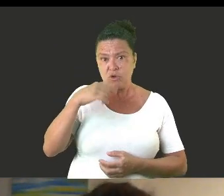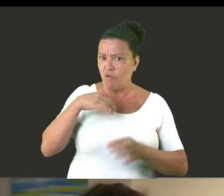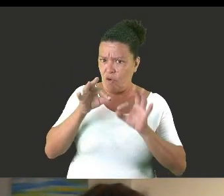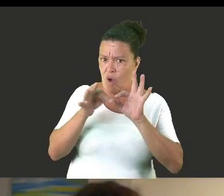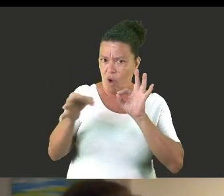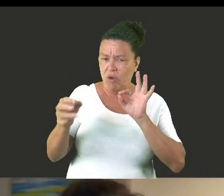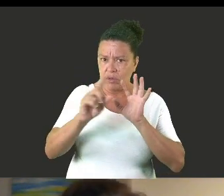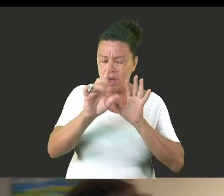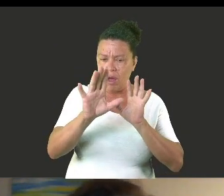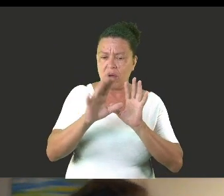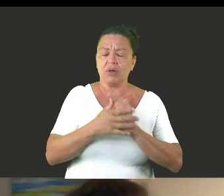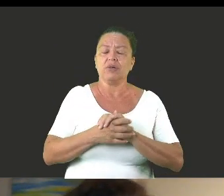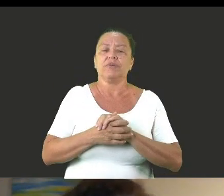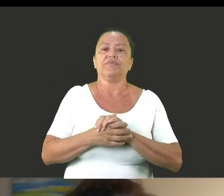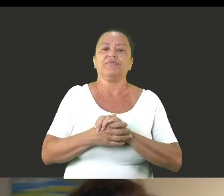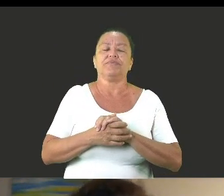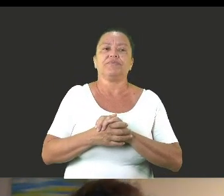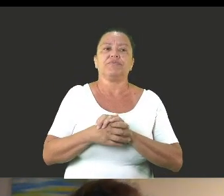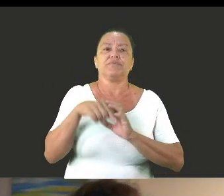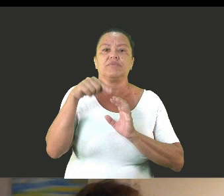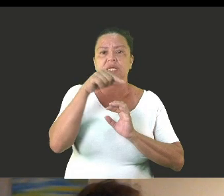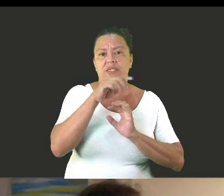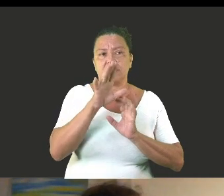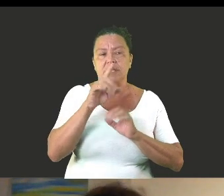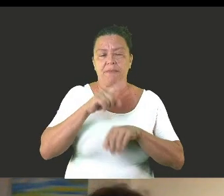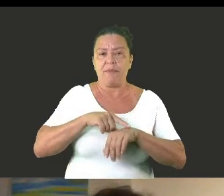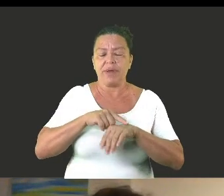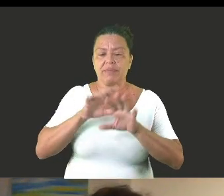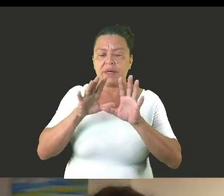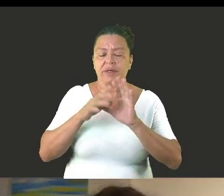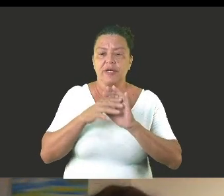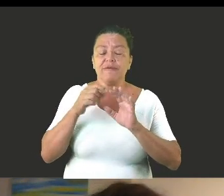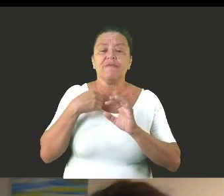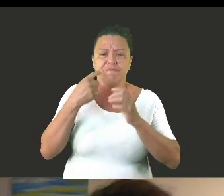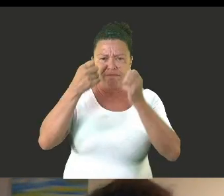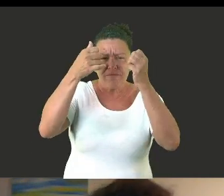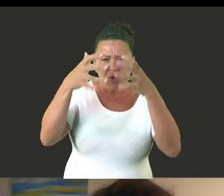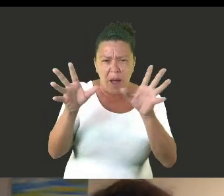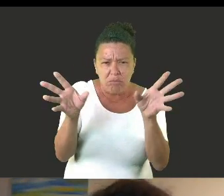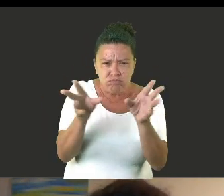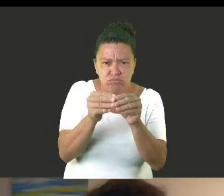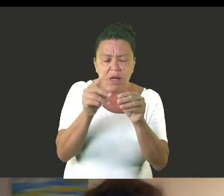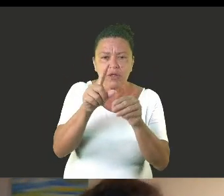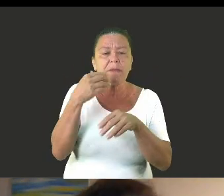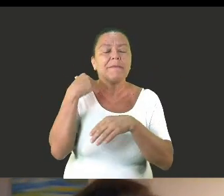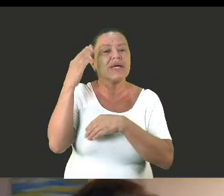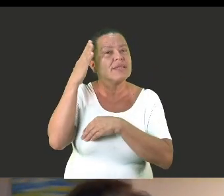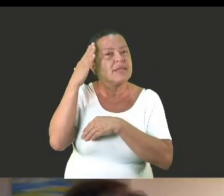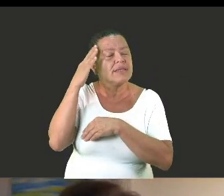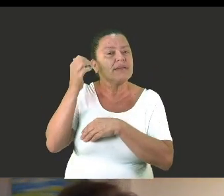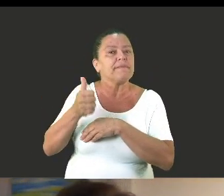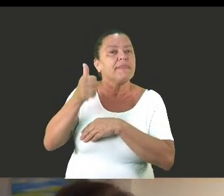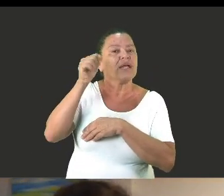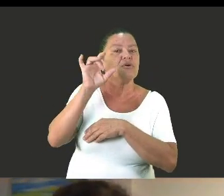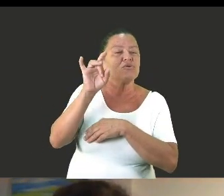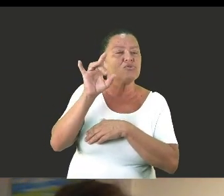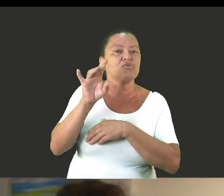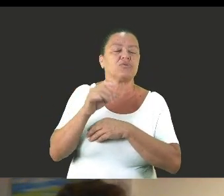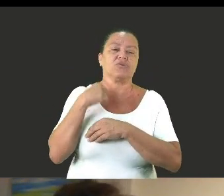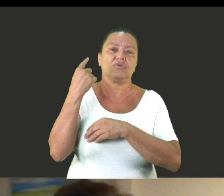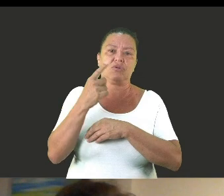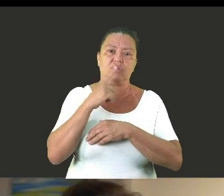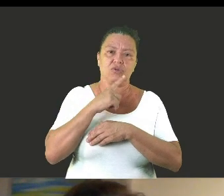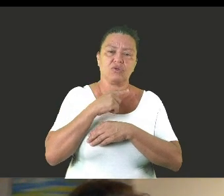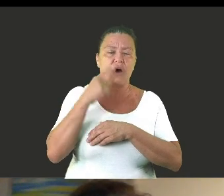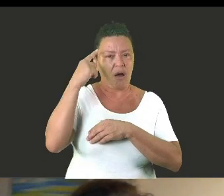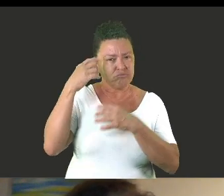muito em Bruce Lipton nesse momento, mas para o nosso entendimento, né, do